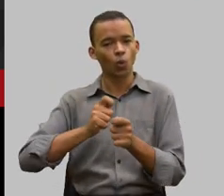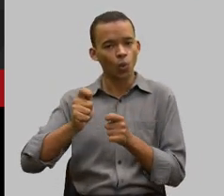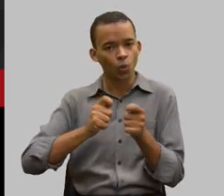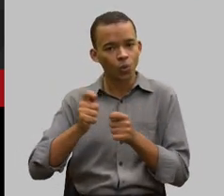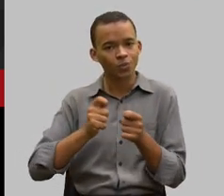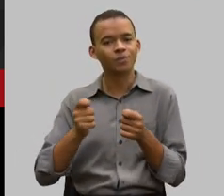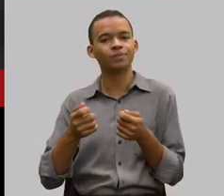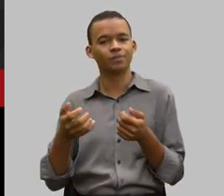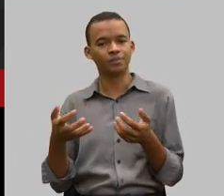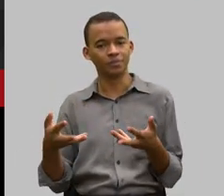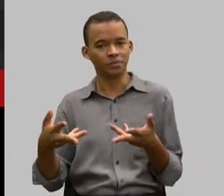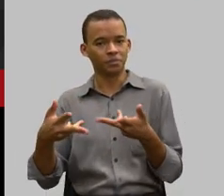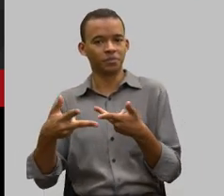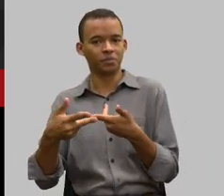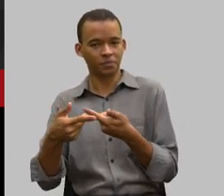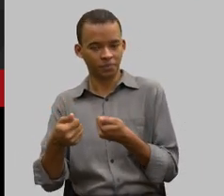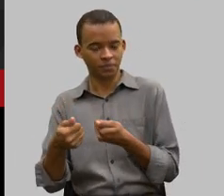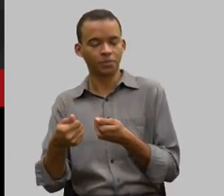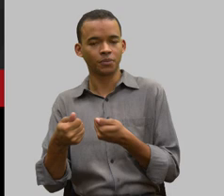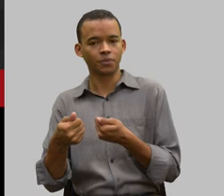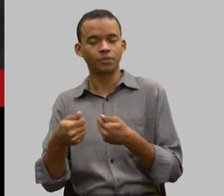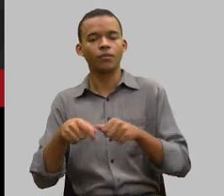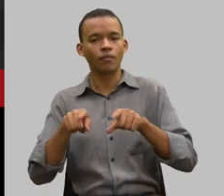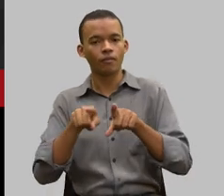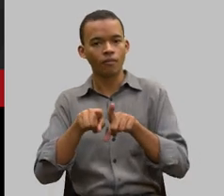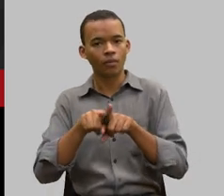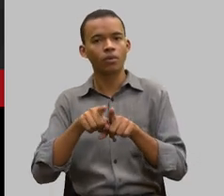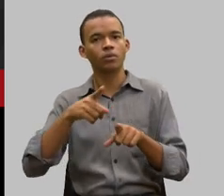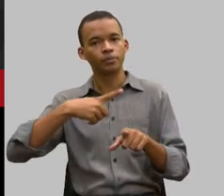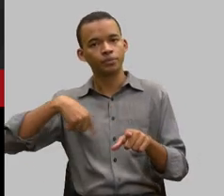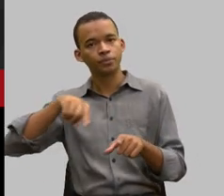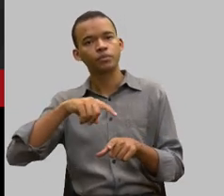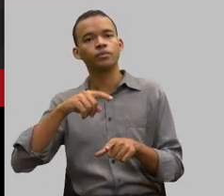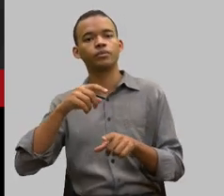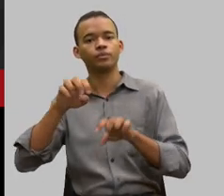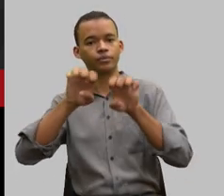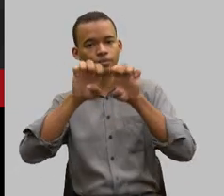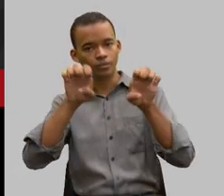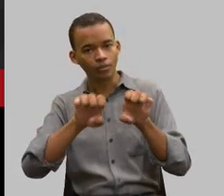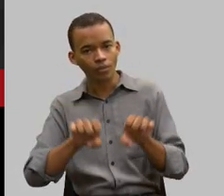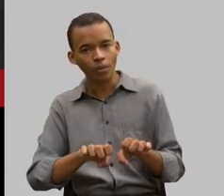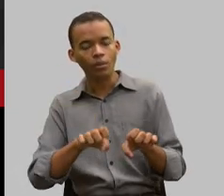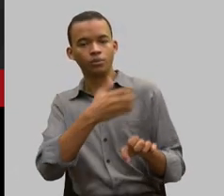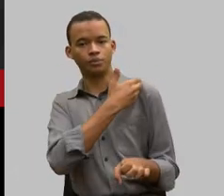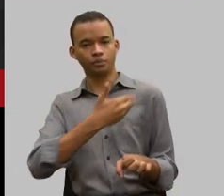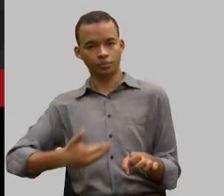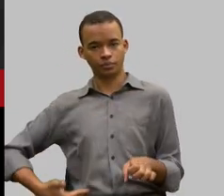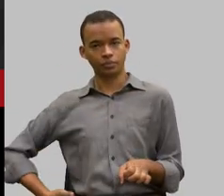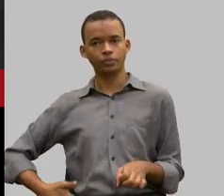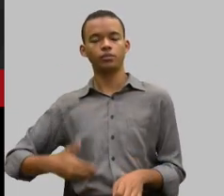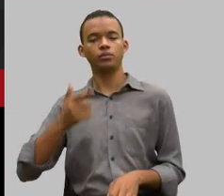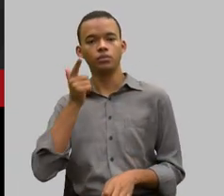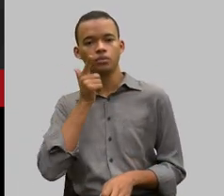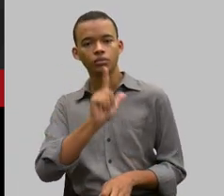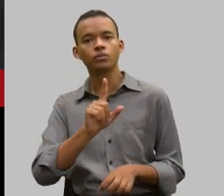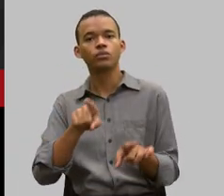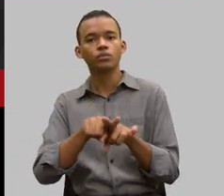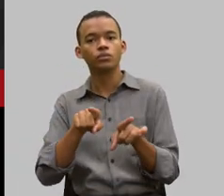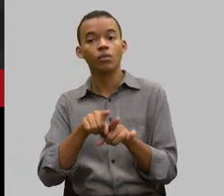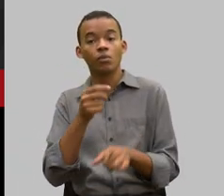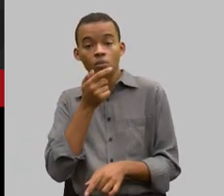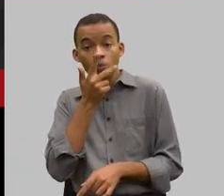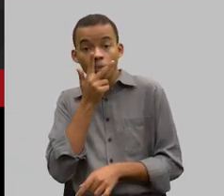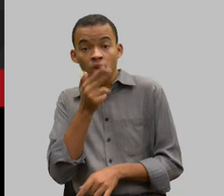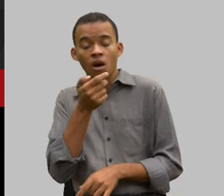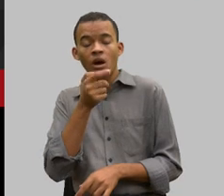atividades eh a gente com essa estrutura de governança a gente é quase que exigido é quase que obrigado a ter decisões